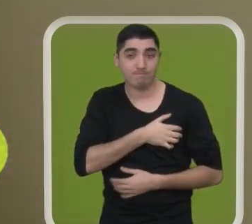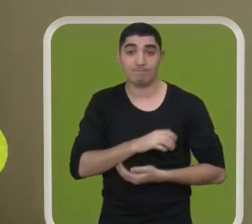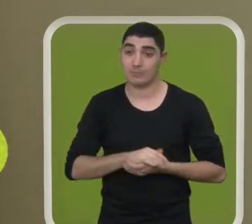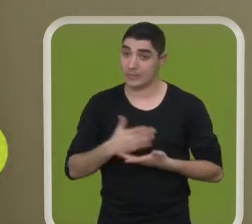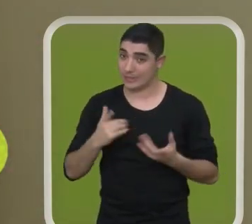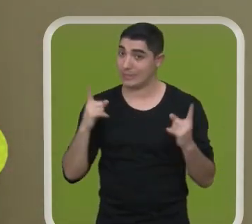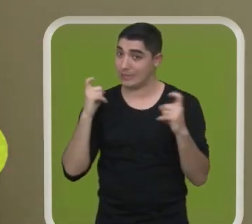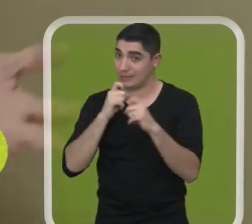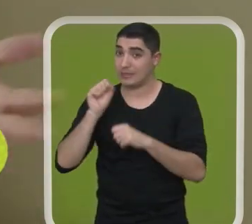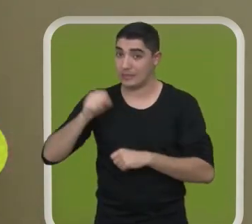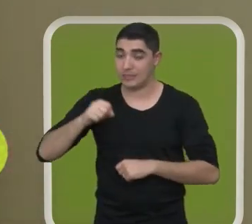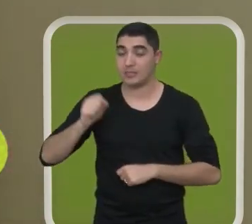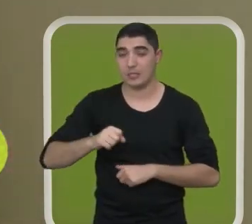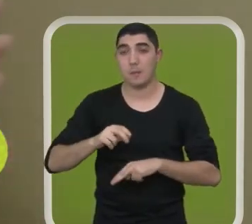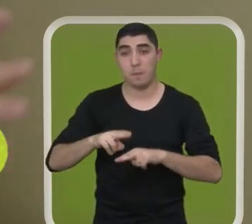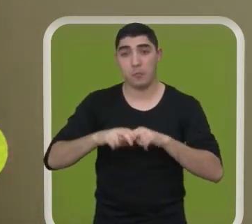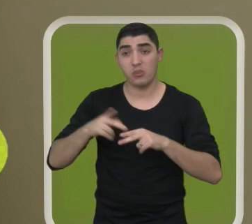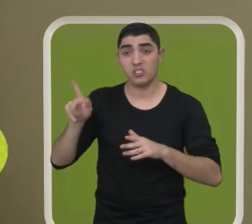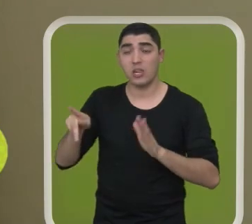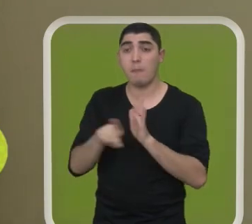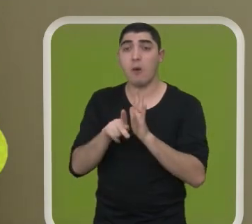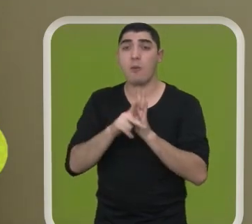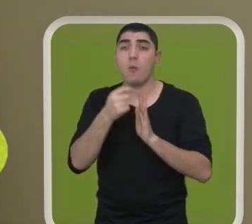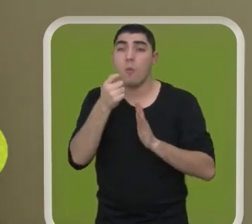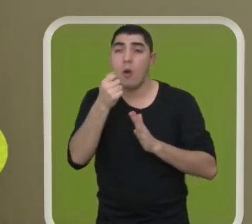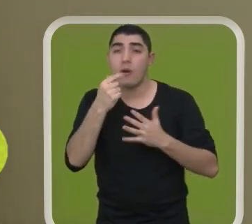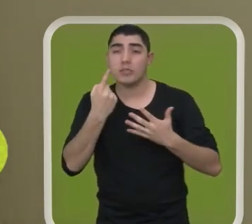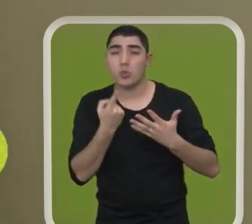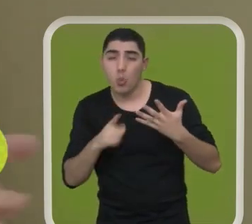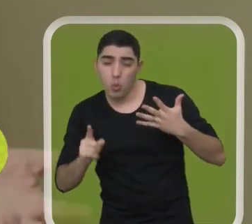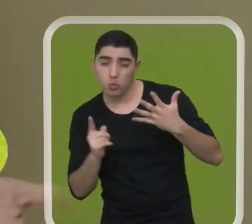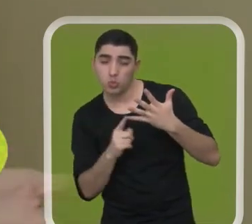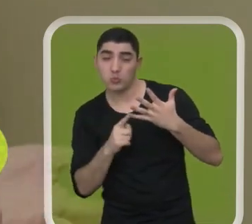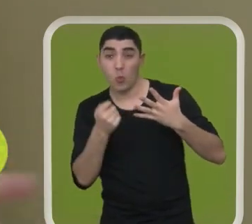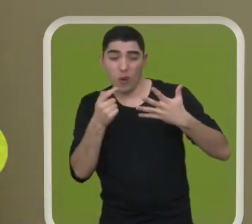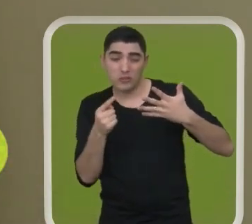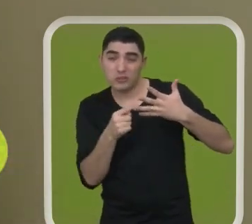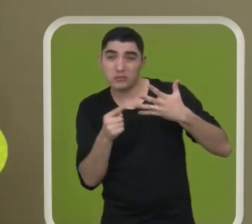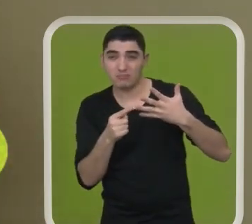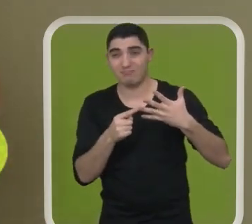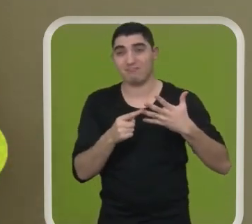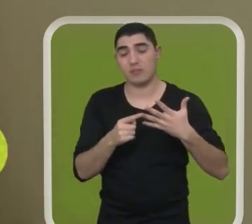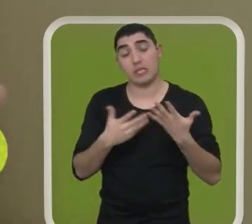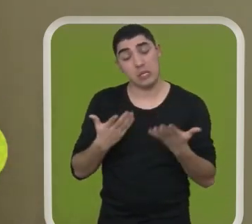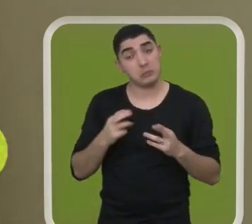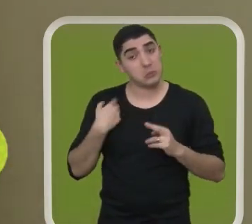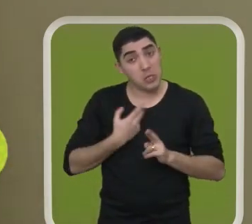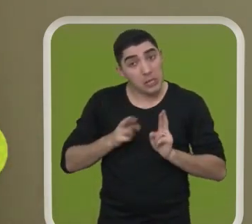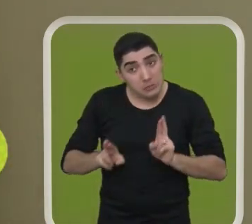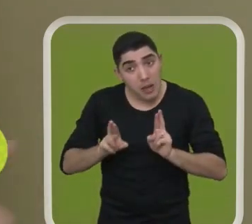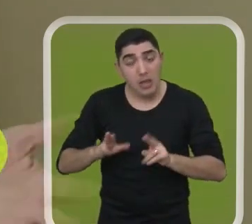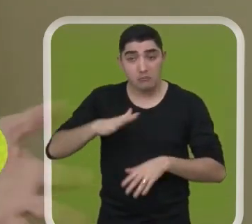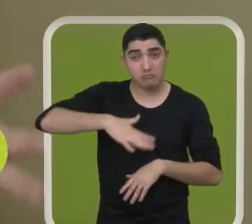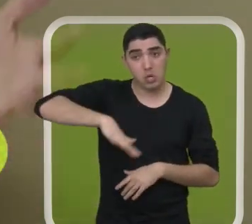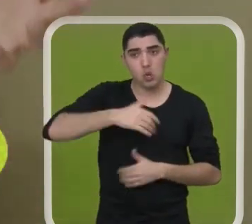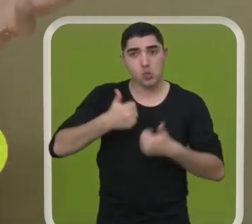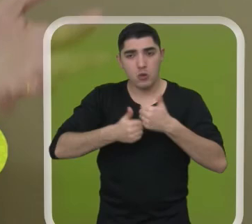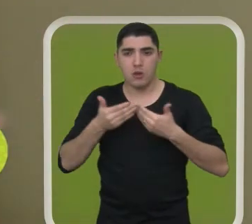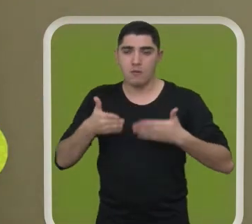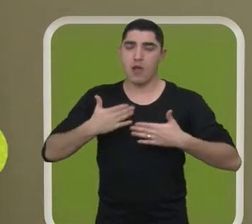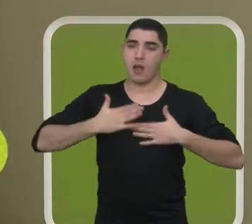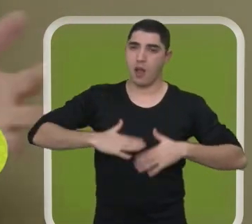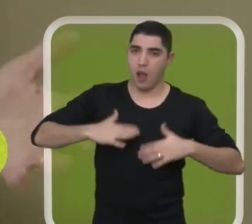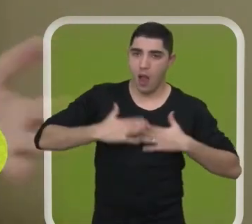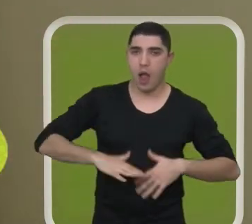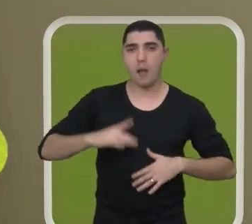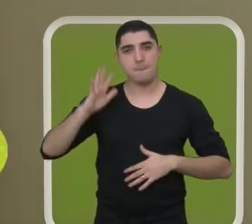certo? Lá por baixo, foi o penúltimo colocado entre os classificados. Que os jogadores entrem com uma certa tranquilidade também. Olha, fizemos a